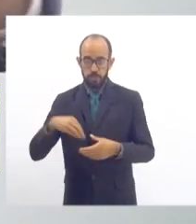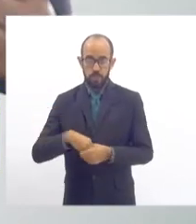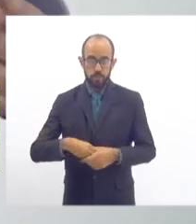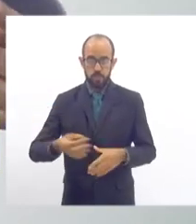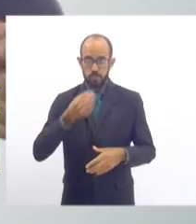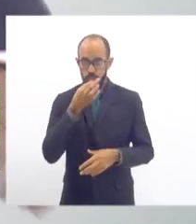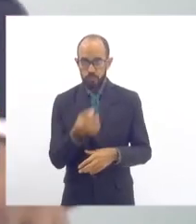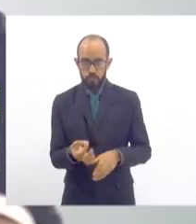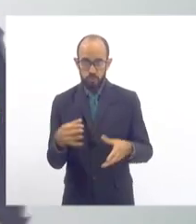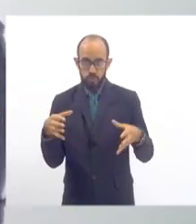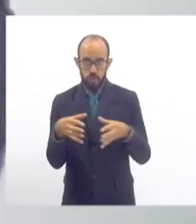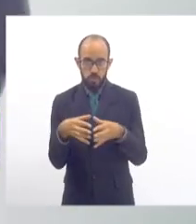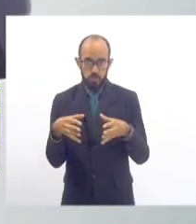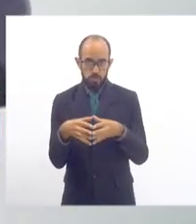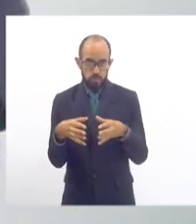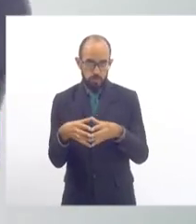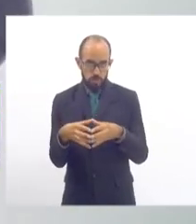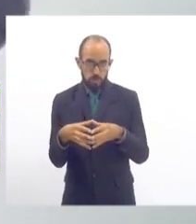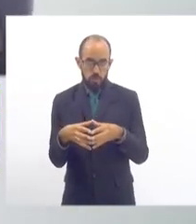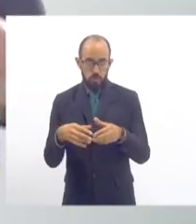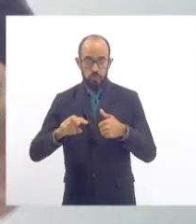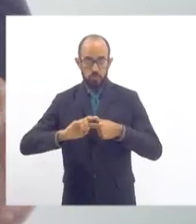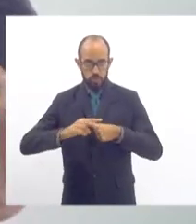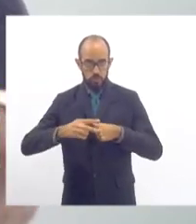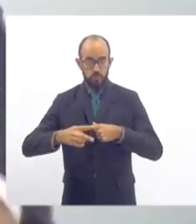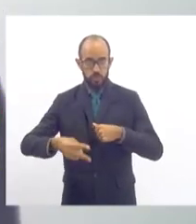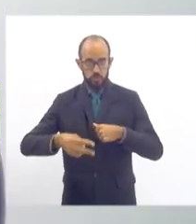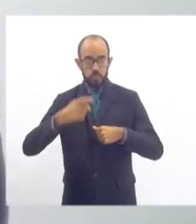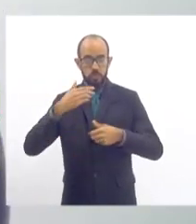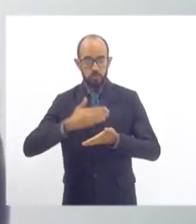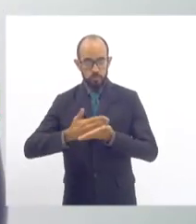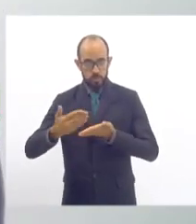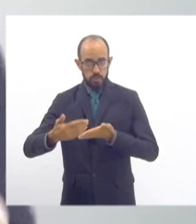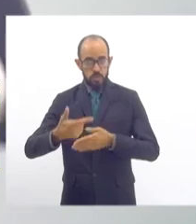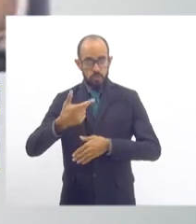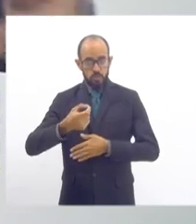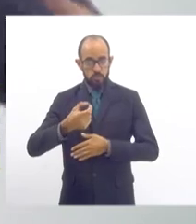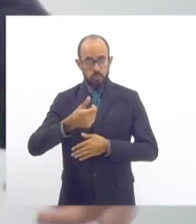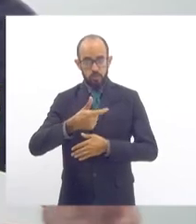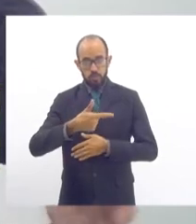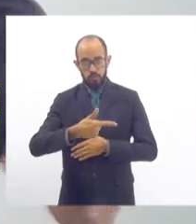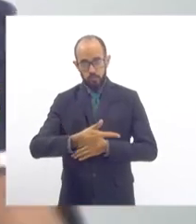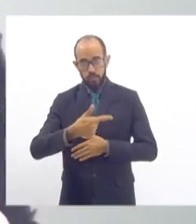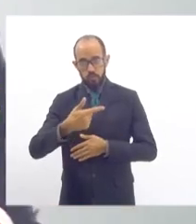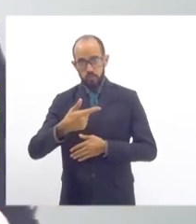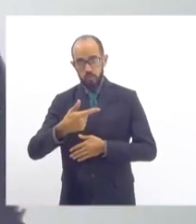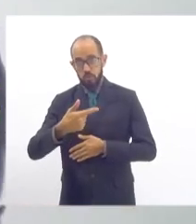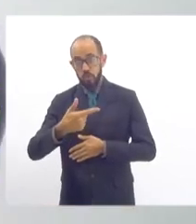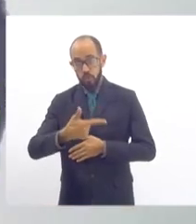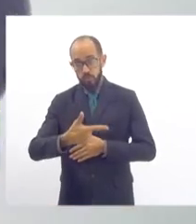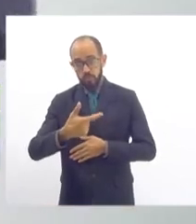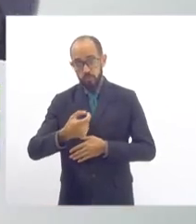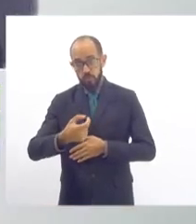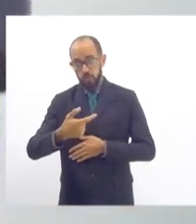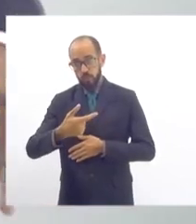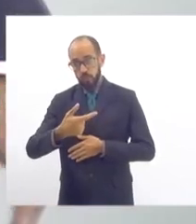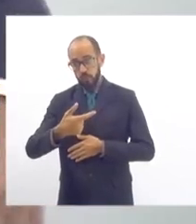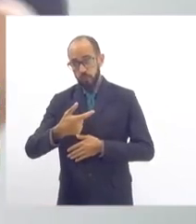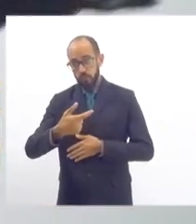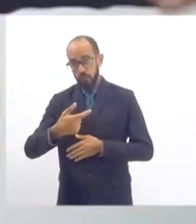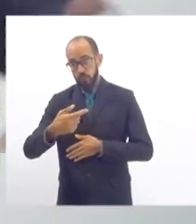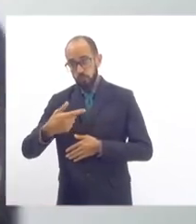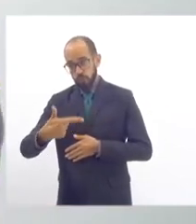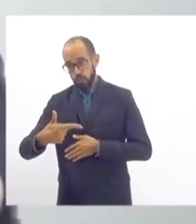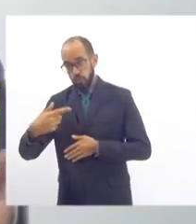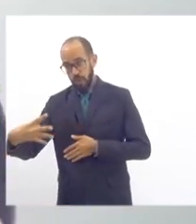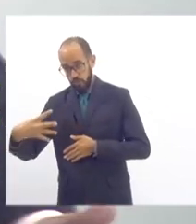pela comissão dos seus efeitos começarem a vigorar em 2024. Se tiver um outro entendimento e tiver orçamento,